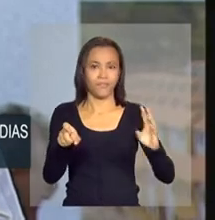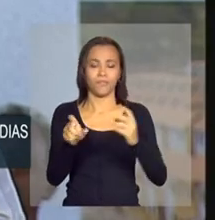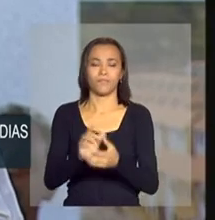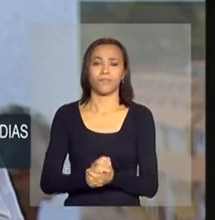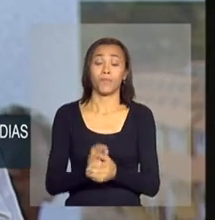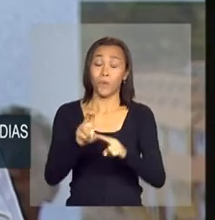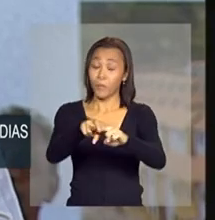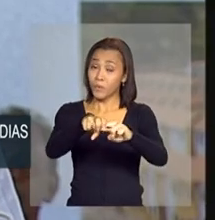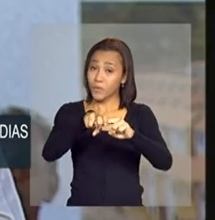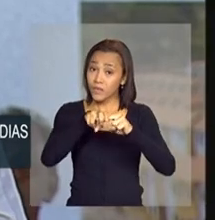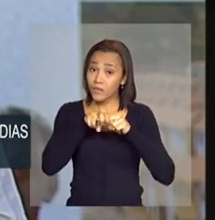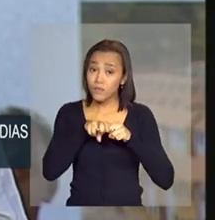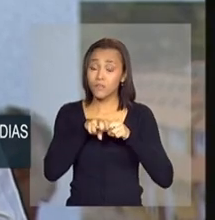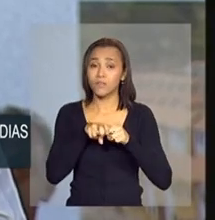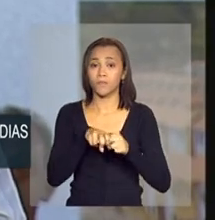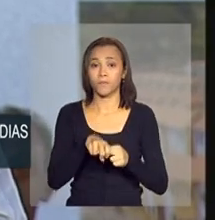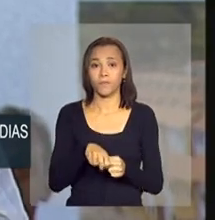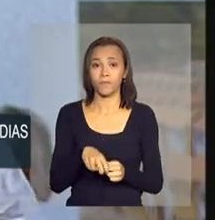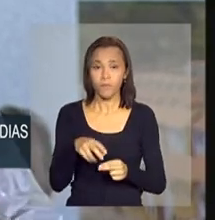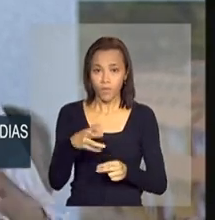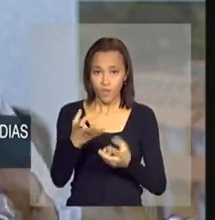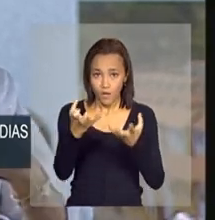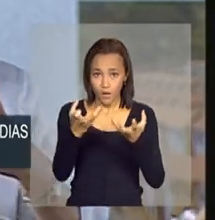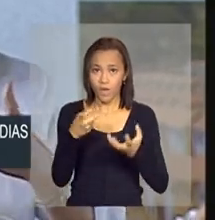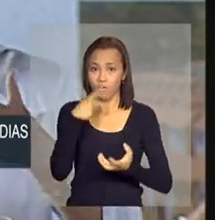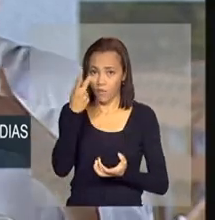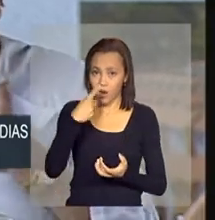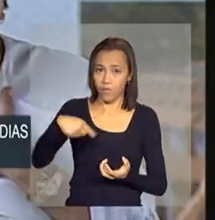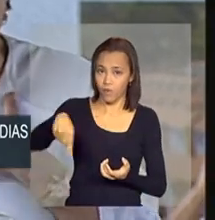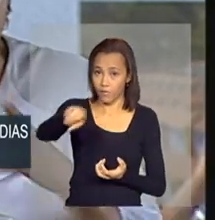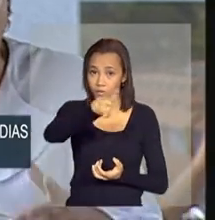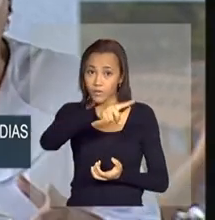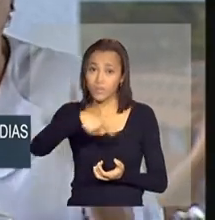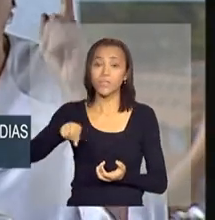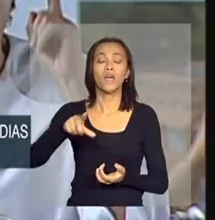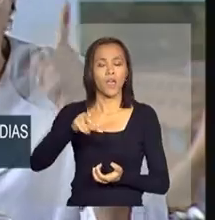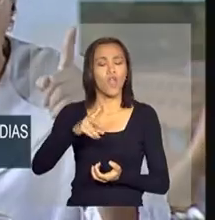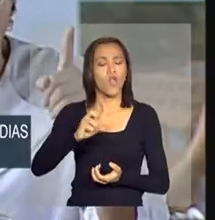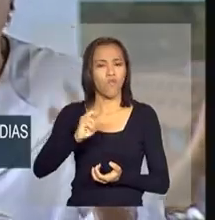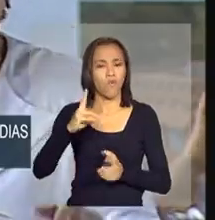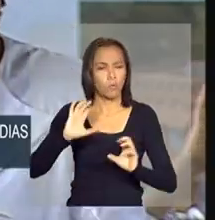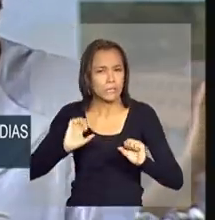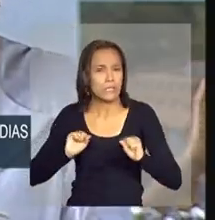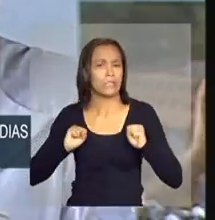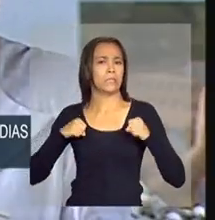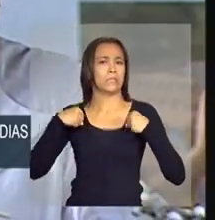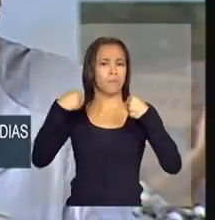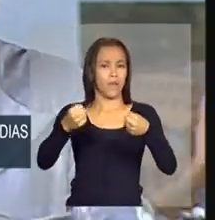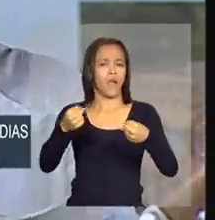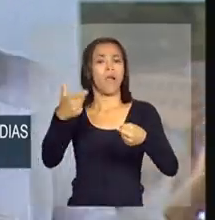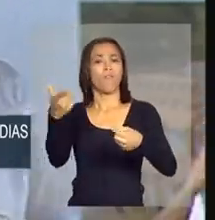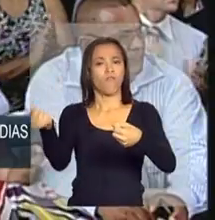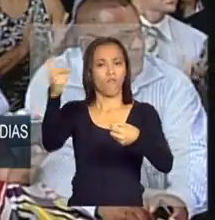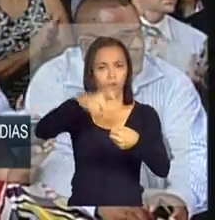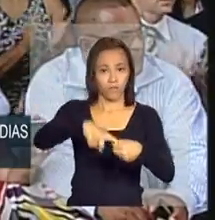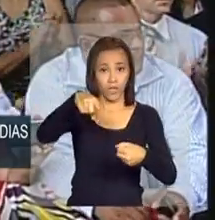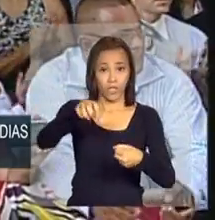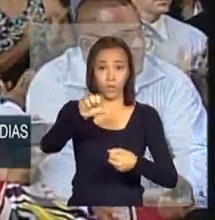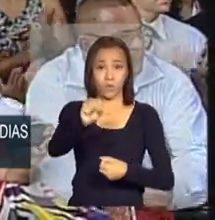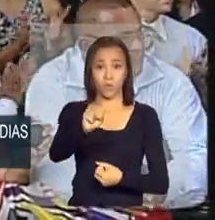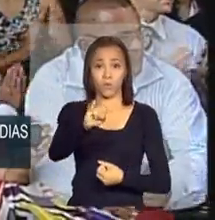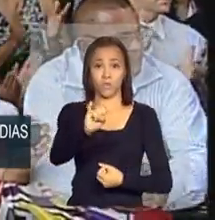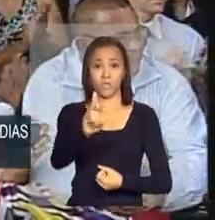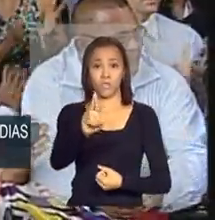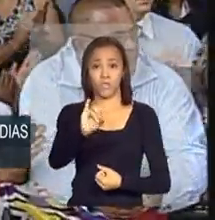É por isso eu quero dizer para vocês que eu terei todo empenho em voltar aqui no Círio de Nazaré